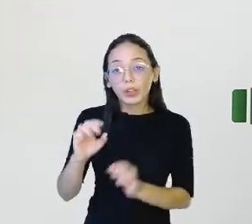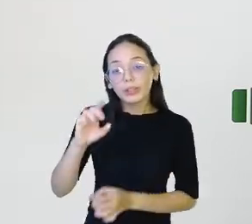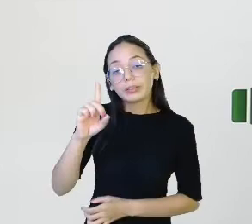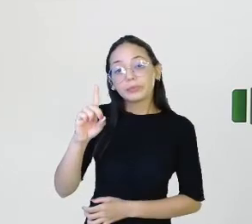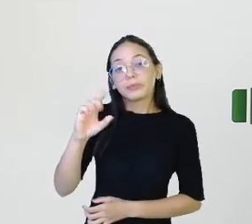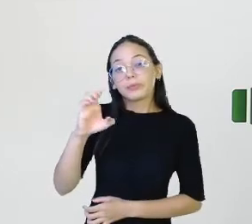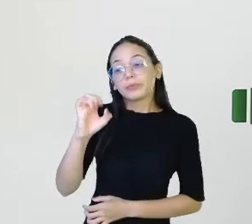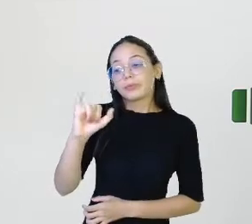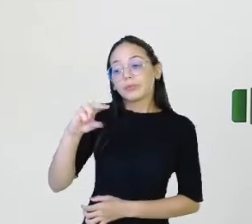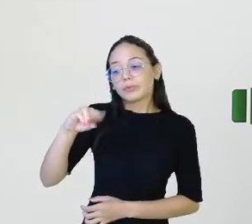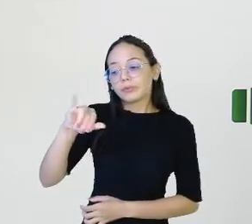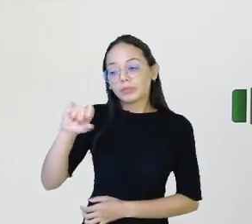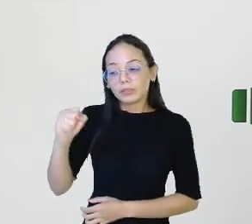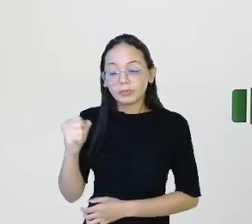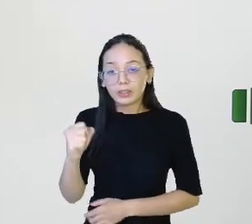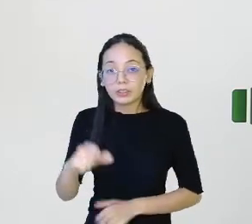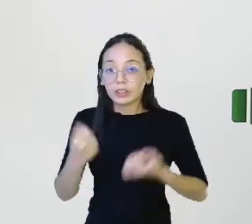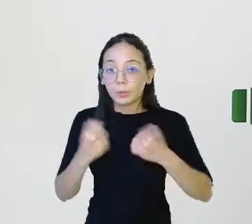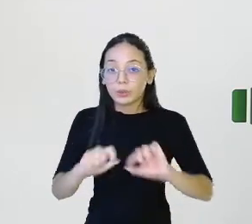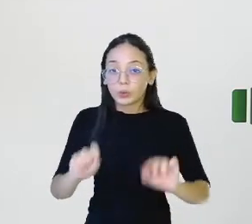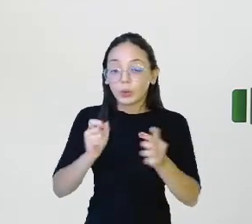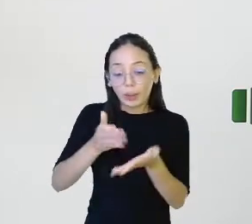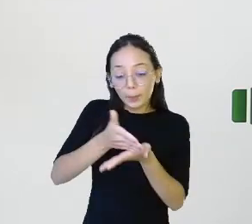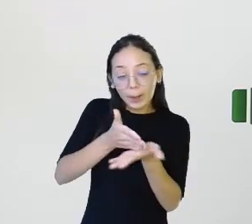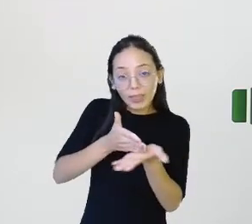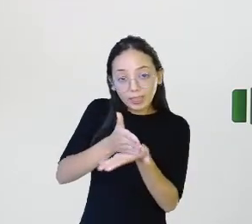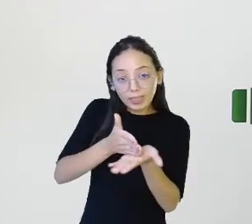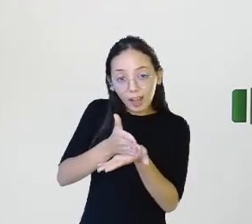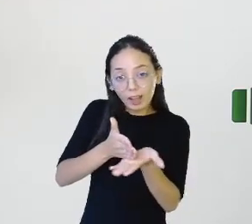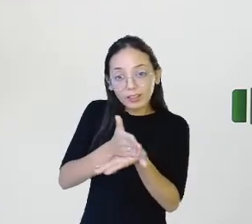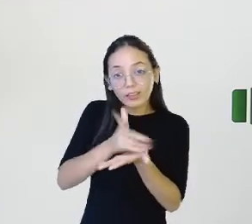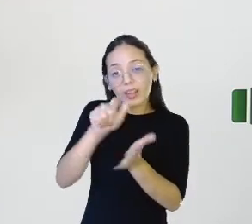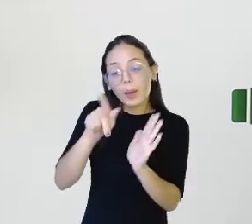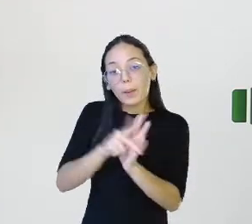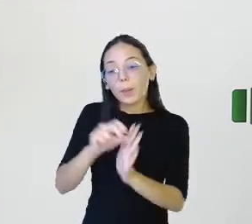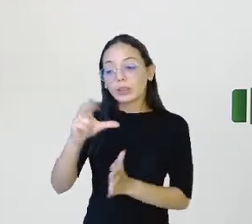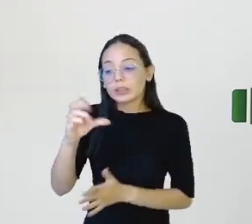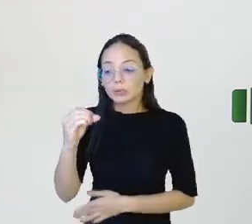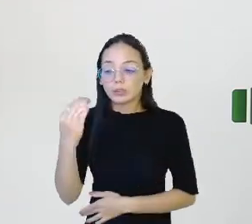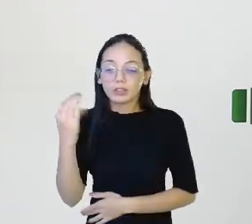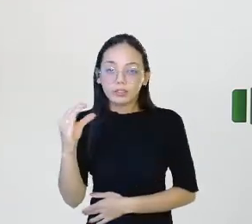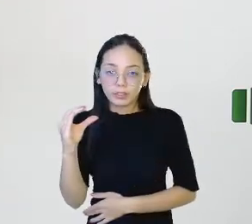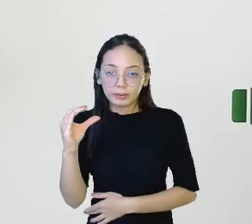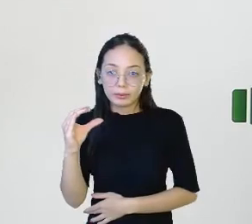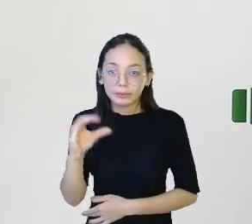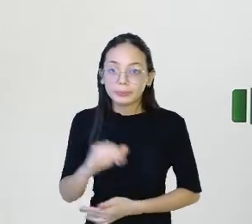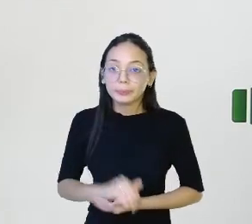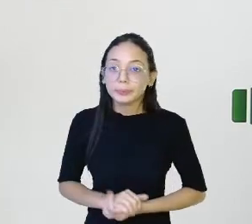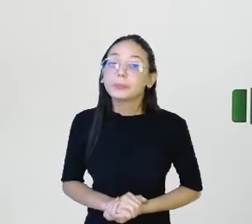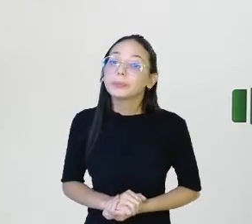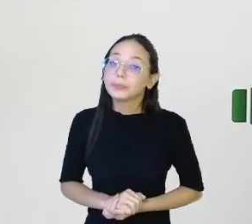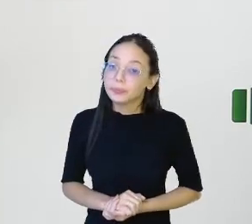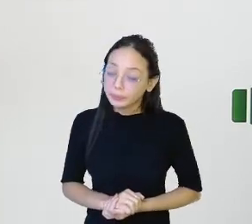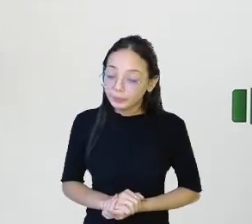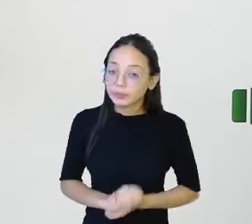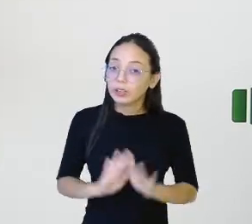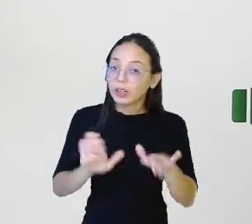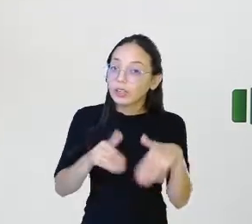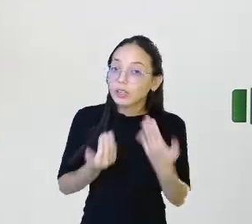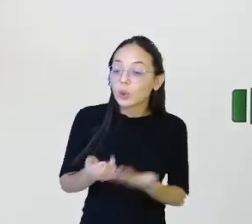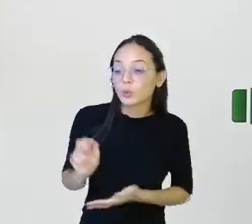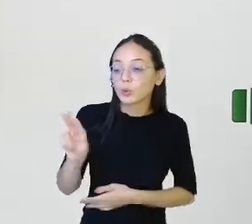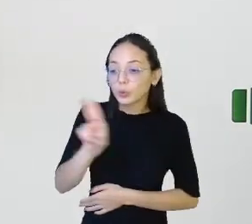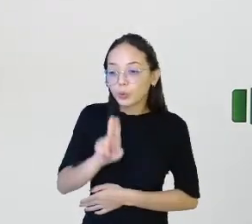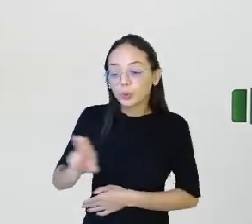do real eu precisei de metade, que é os 50 centavos, beleza? Então, a gente utiliza os